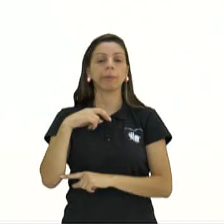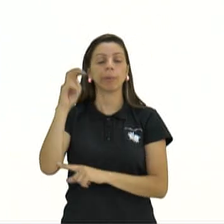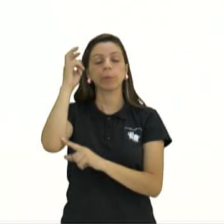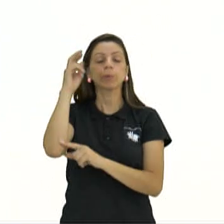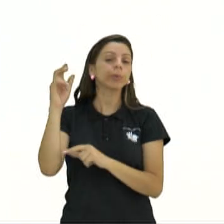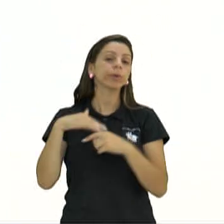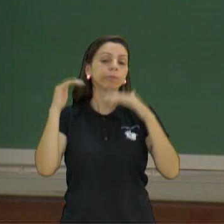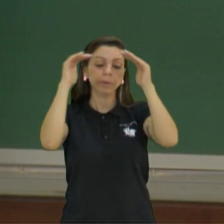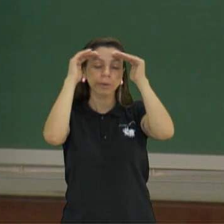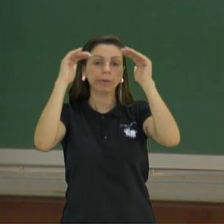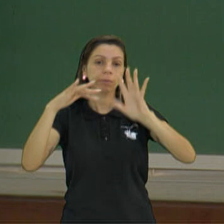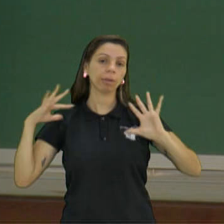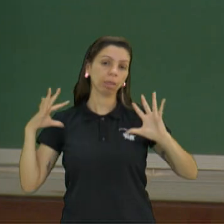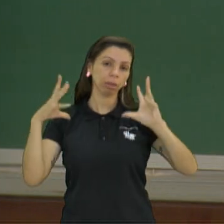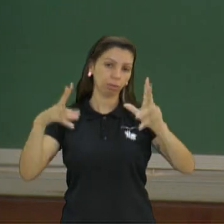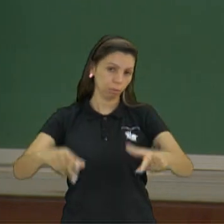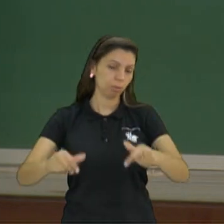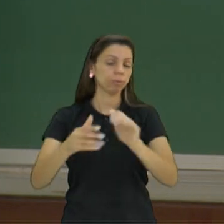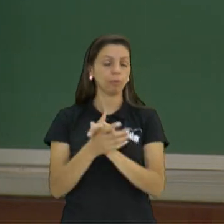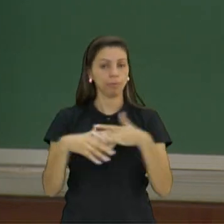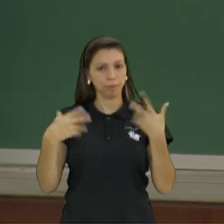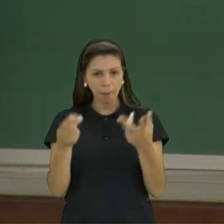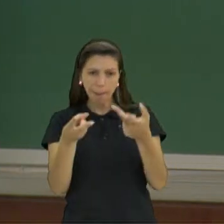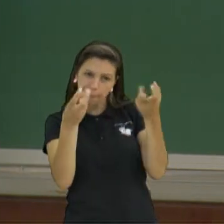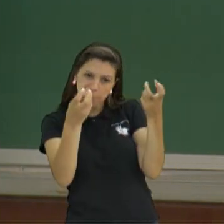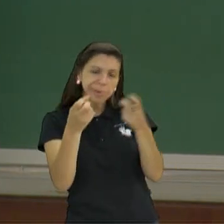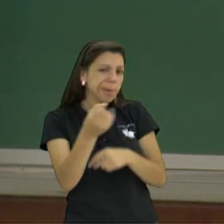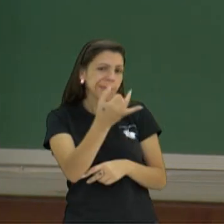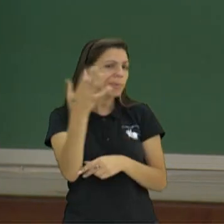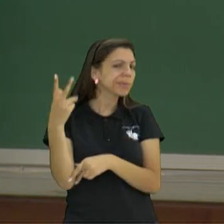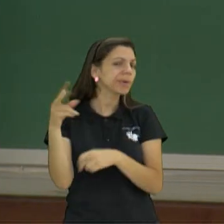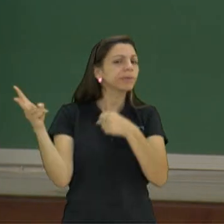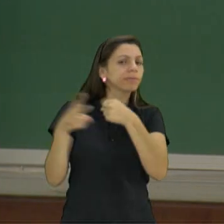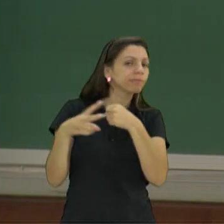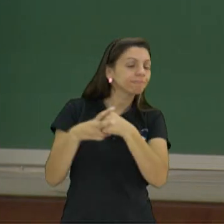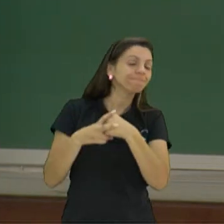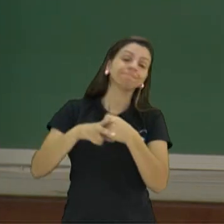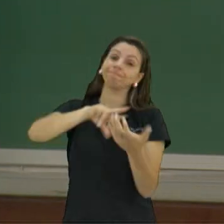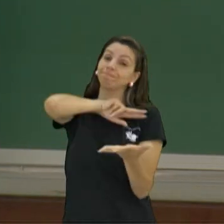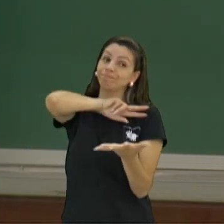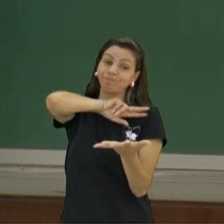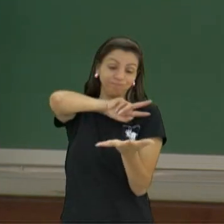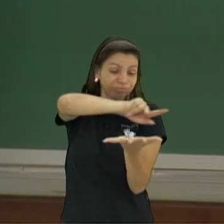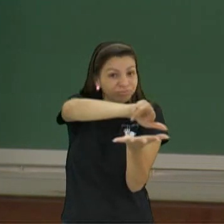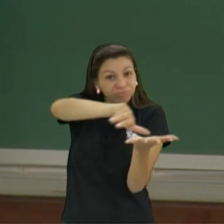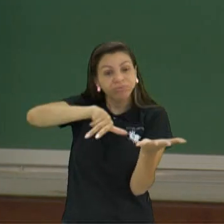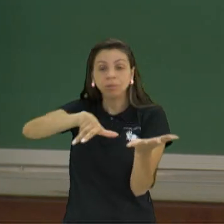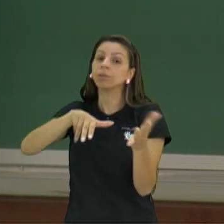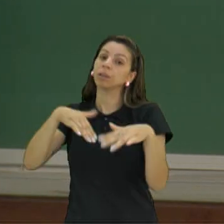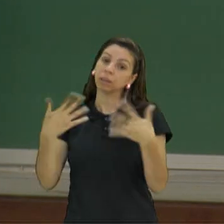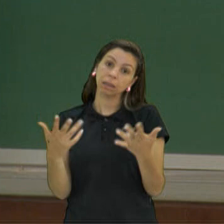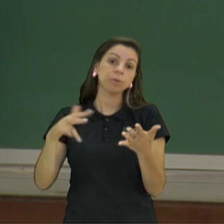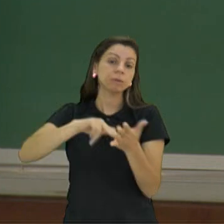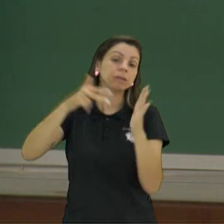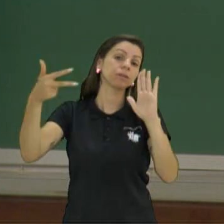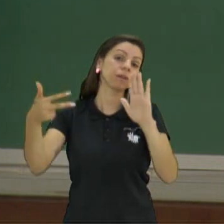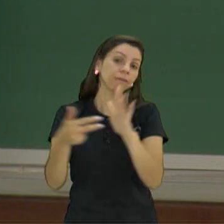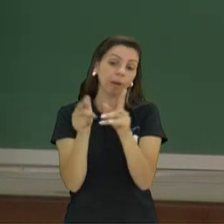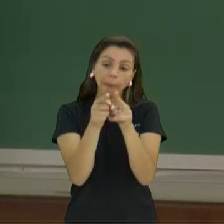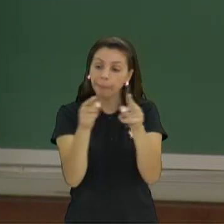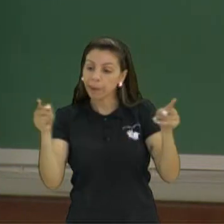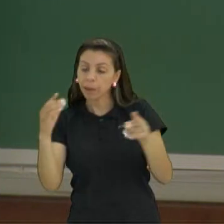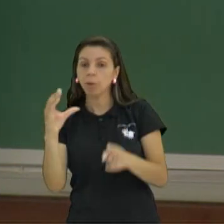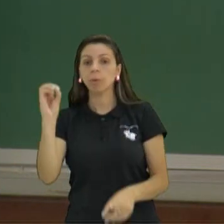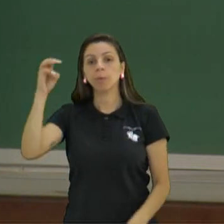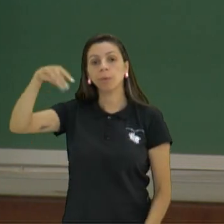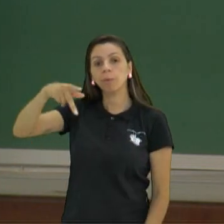todos. Percebem? Aqui nós vamos ter quantos verbos? Muitos, professora. Portanto, período composto. Nessa